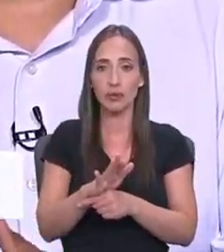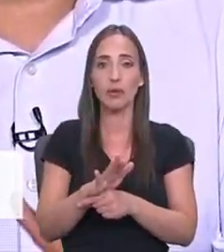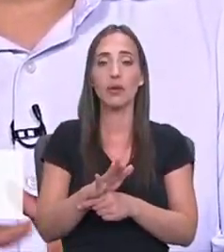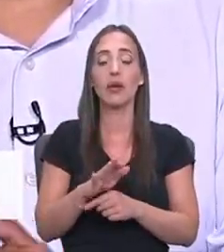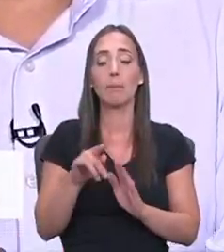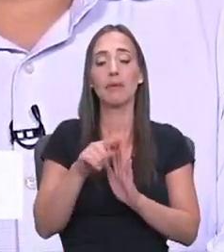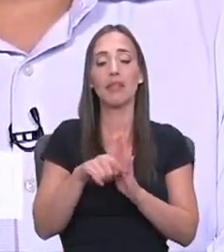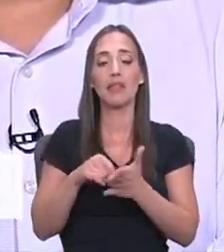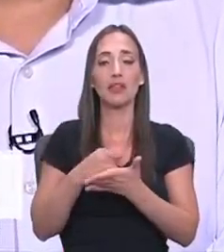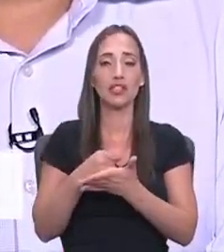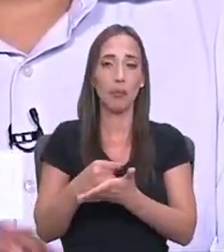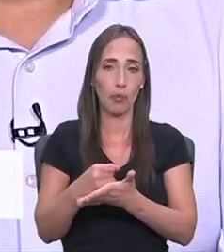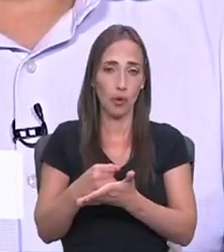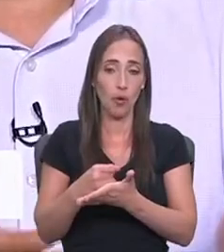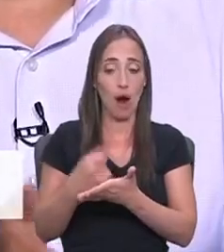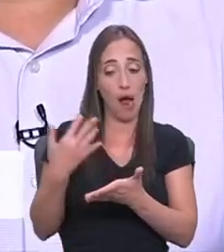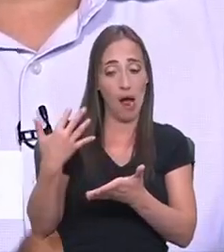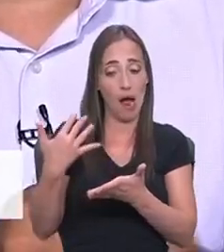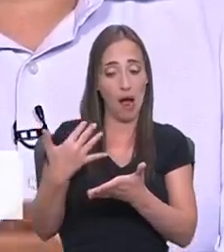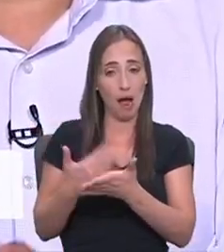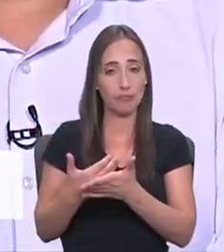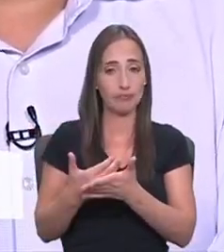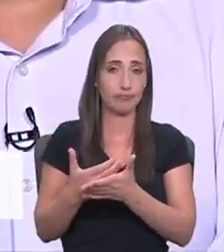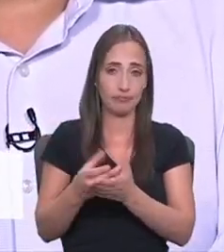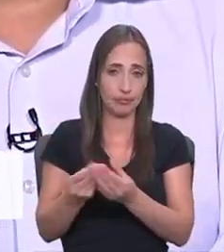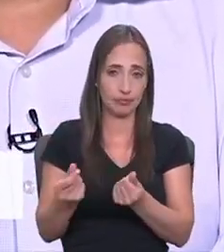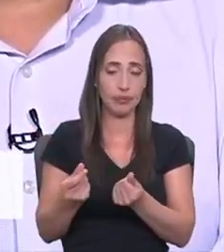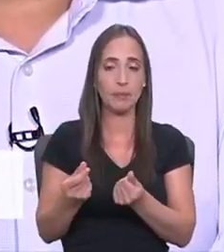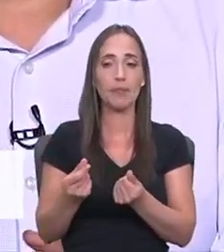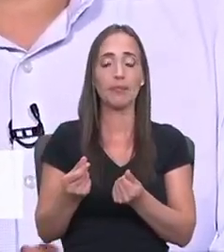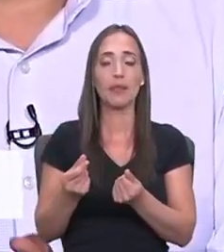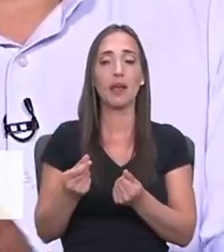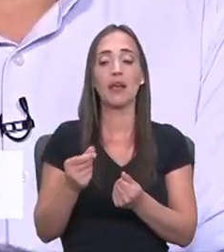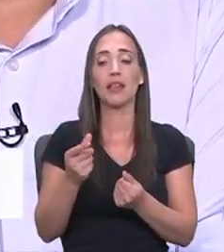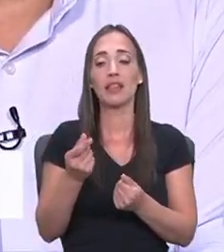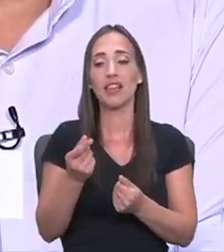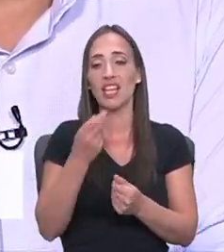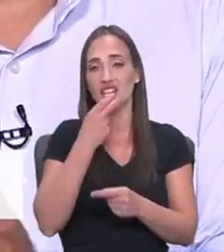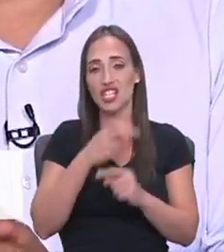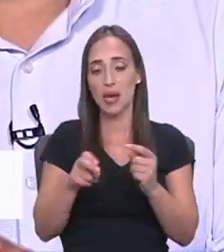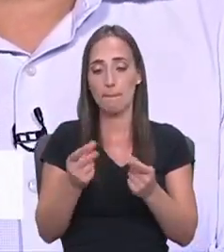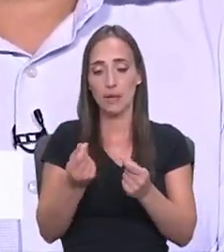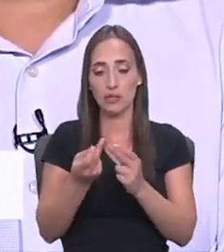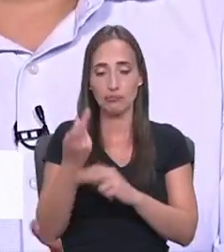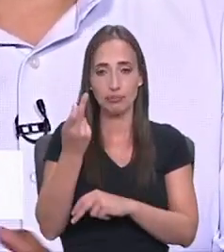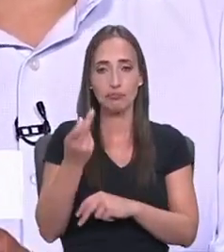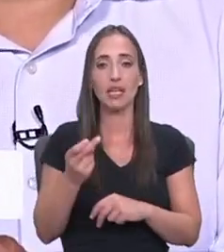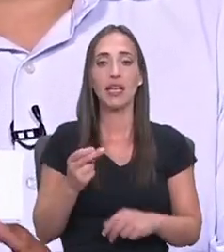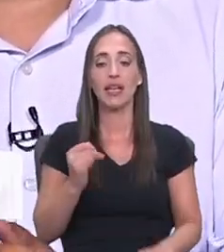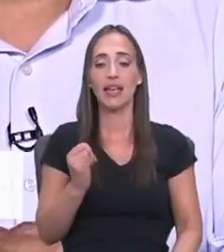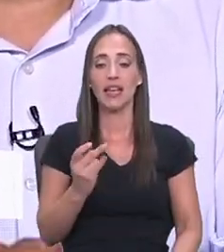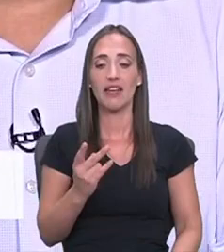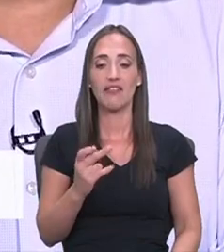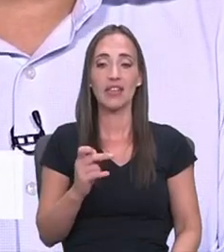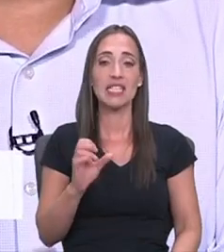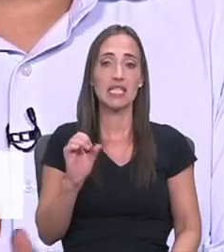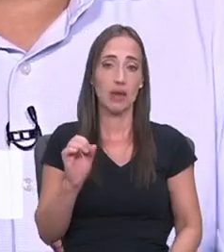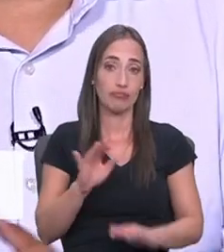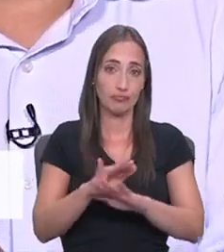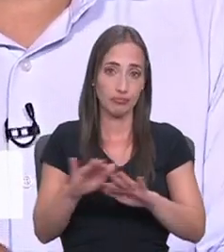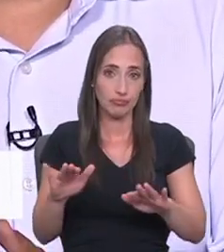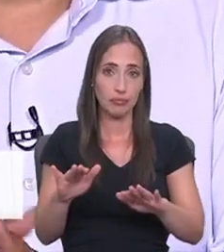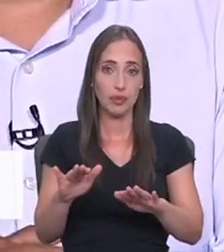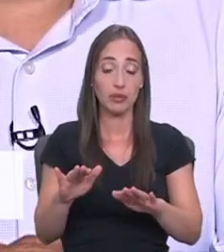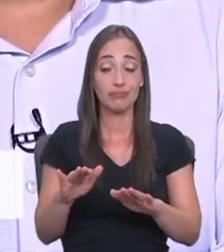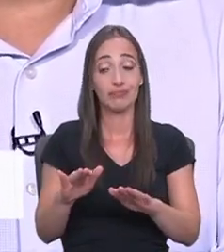de apoio que estavam em vigor à questão da da subida dos preços de energia a questão do do fim do I vazir tudo isso vai fazer que por